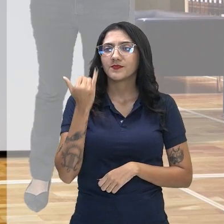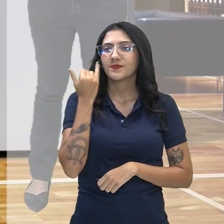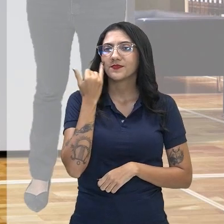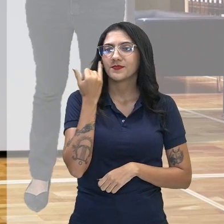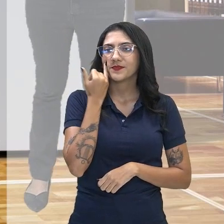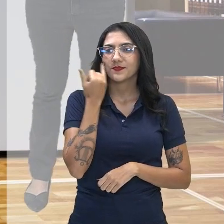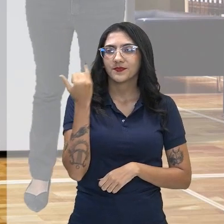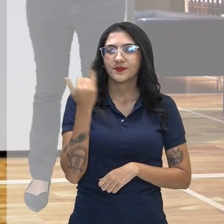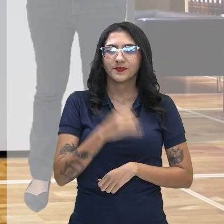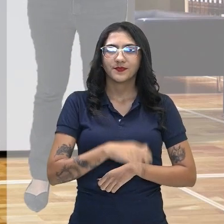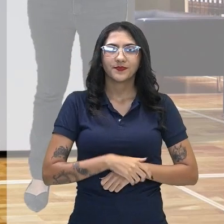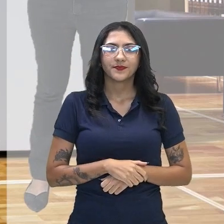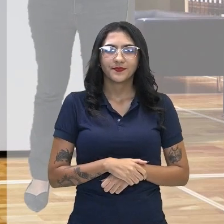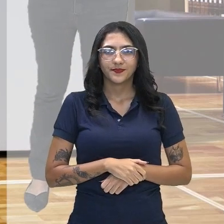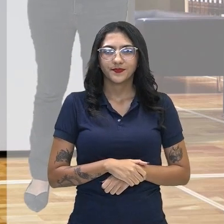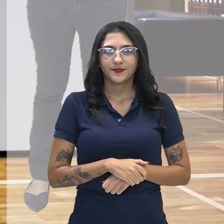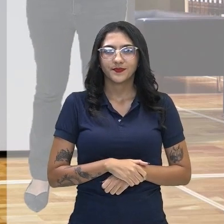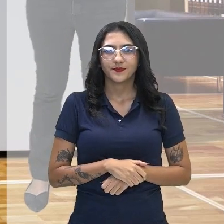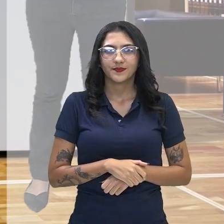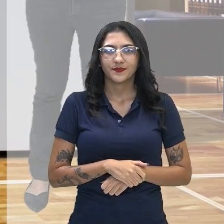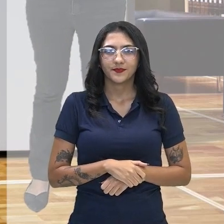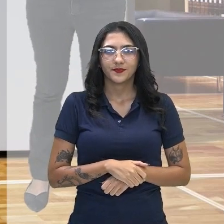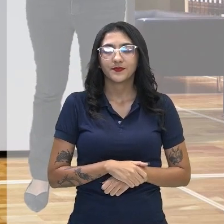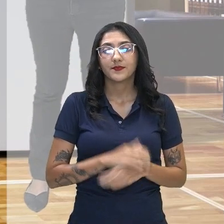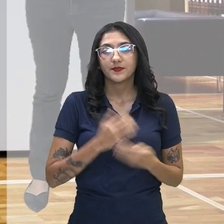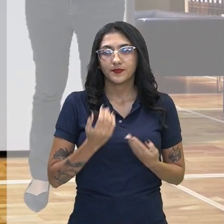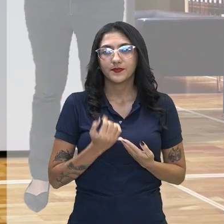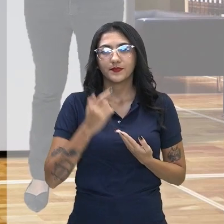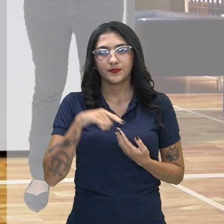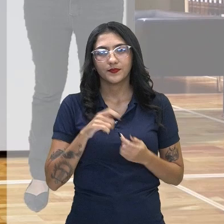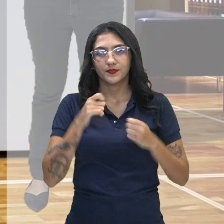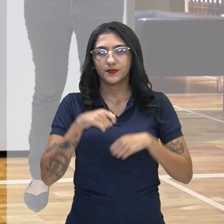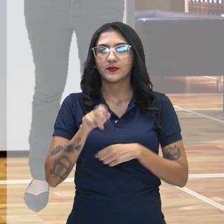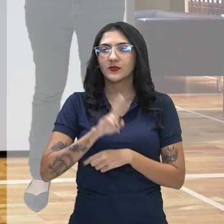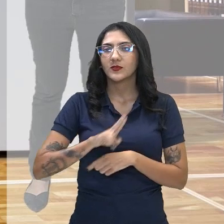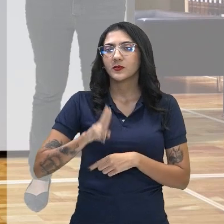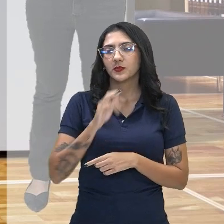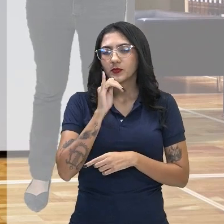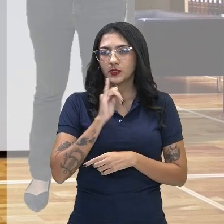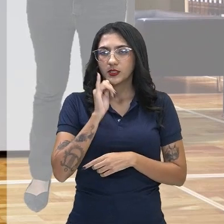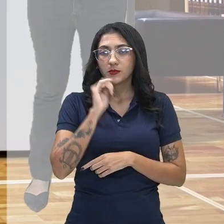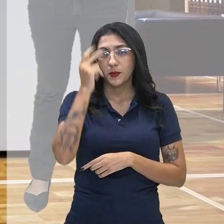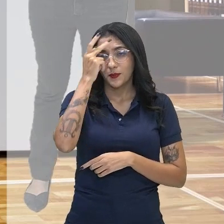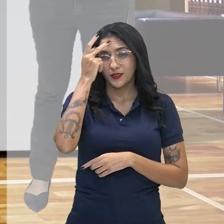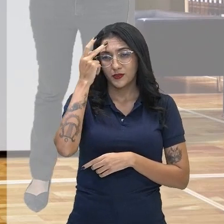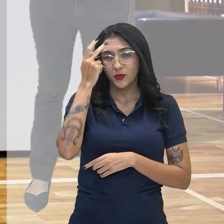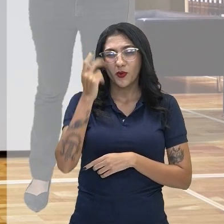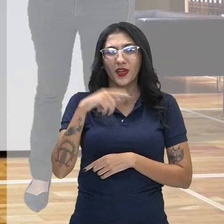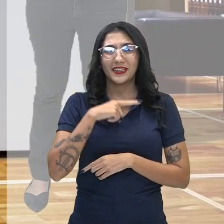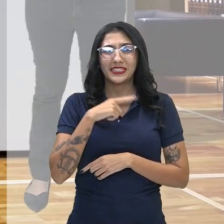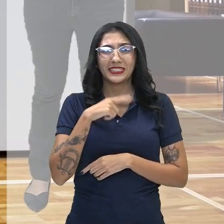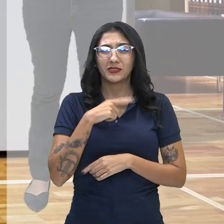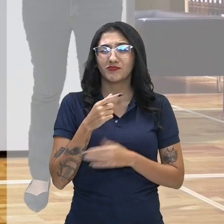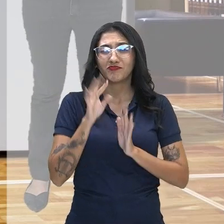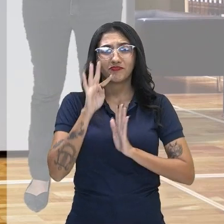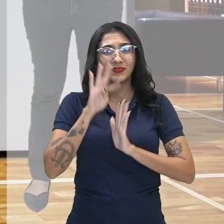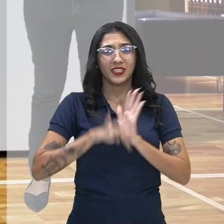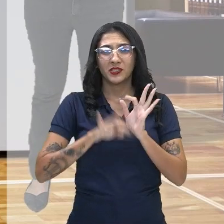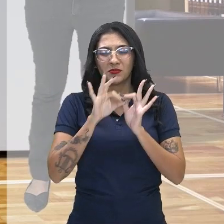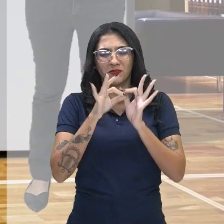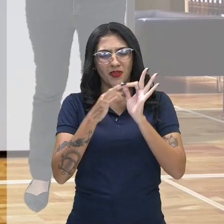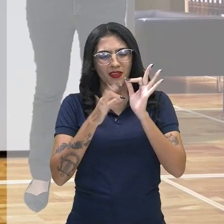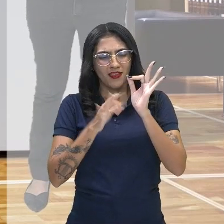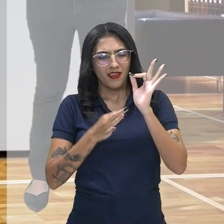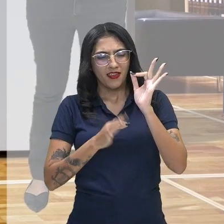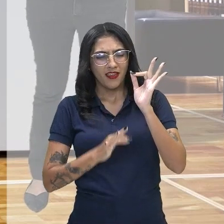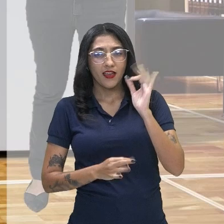estratégia. Então, ela é indicada em situações em que o leitor tem muita coisa para ser lida em